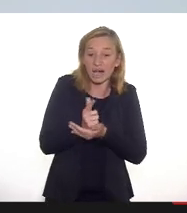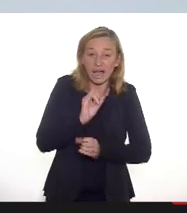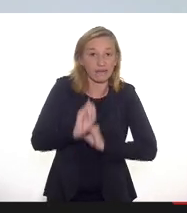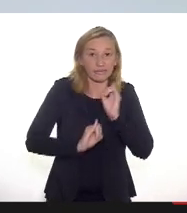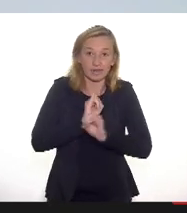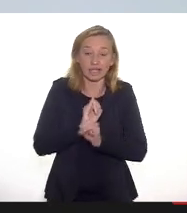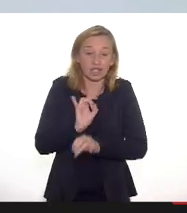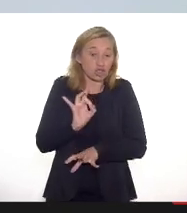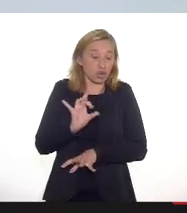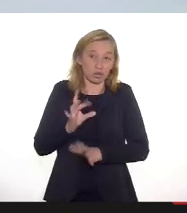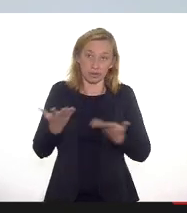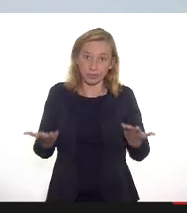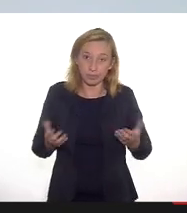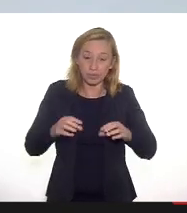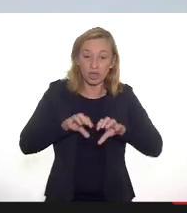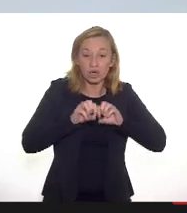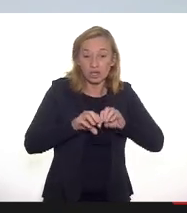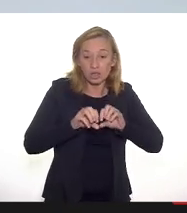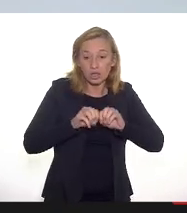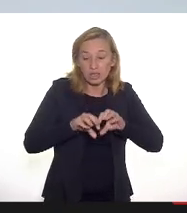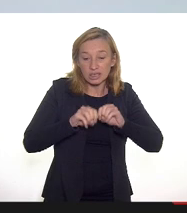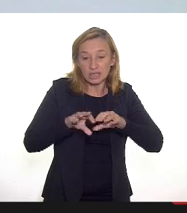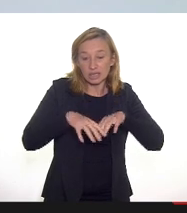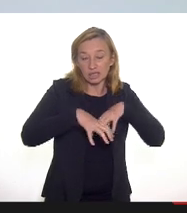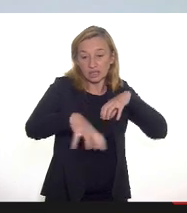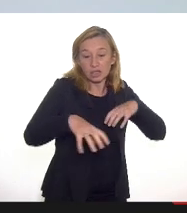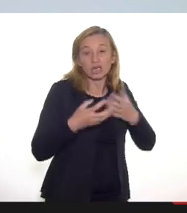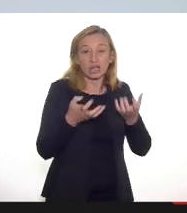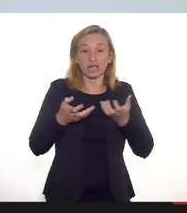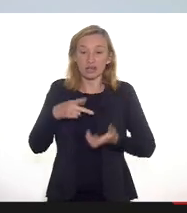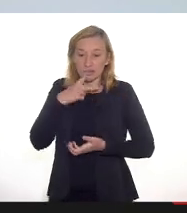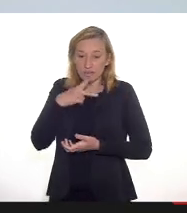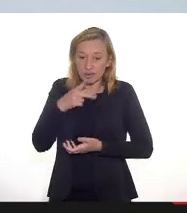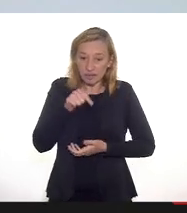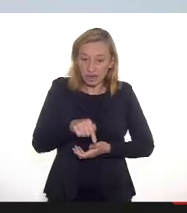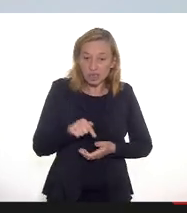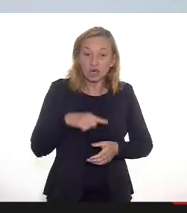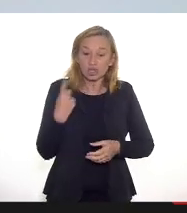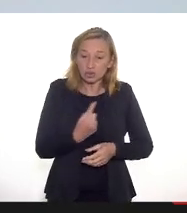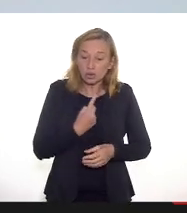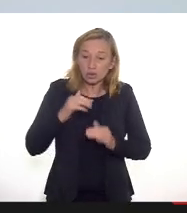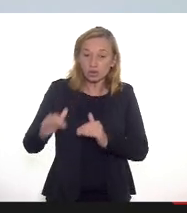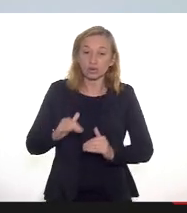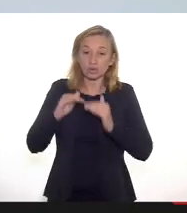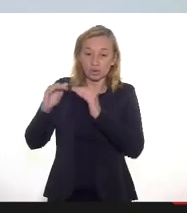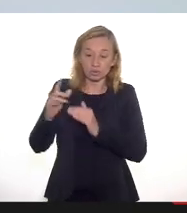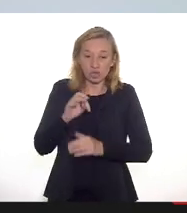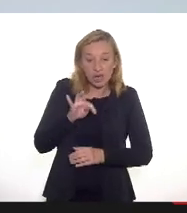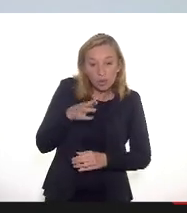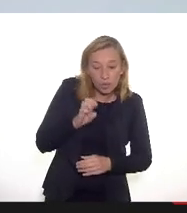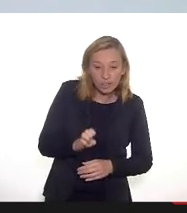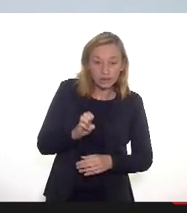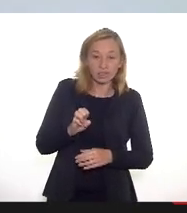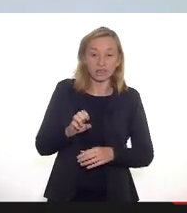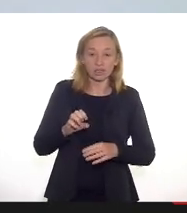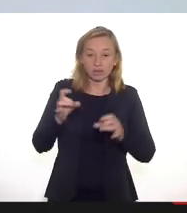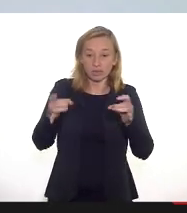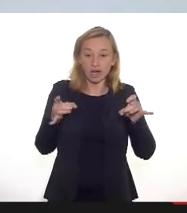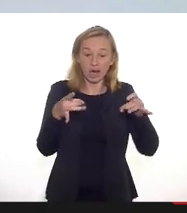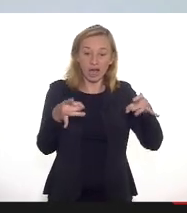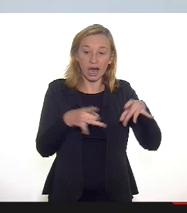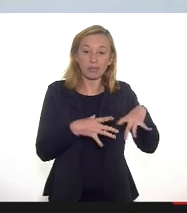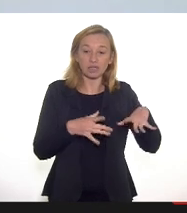esse estudo à distância. Então, eu queria deixar aqui essa consideração, porque nós, do subsequente, estamos abandonados.